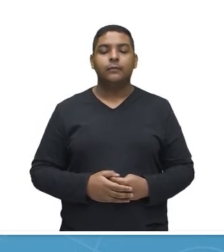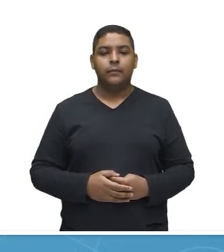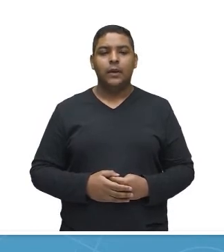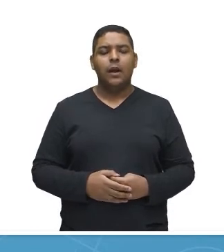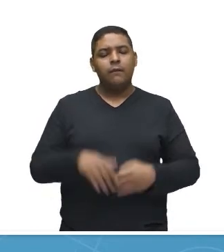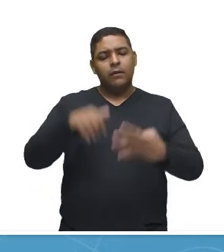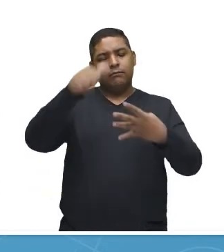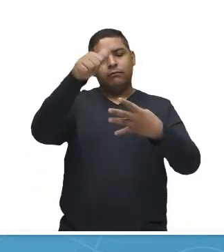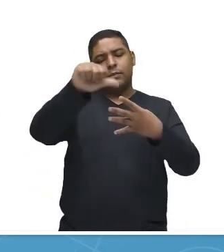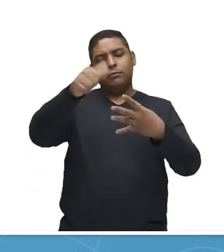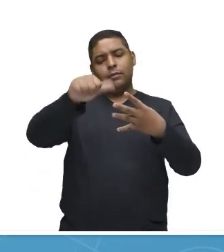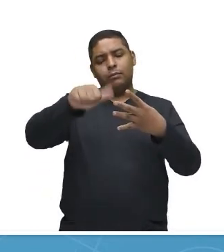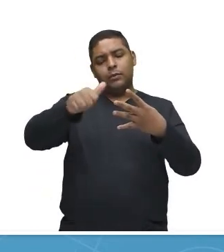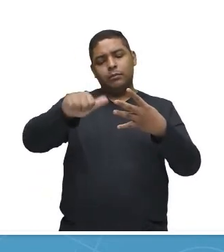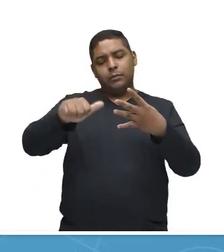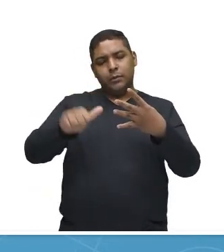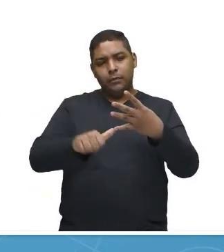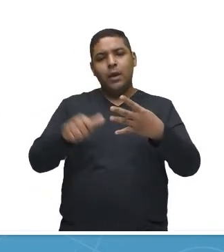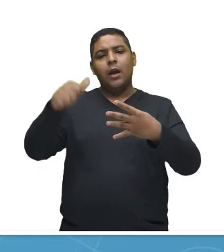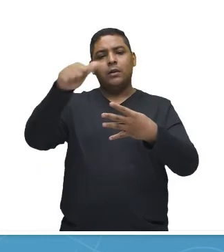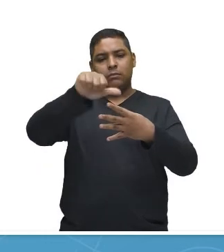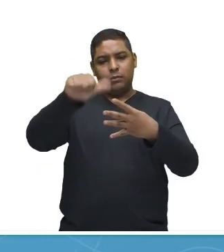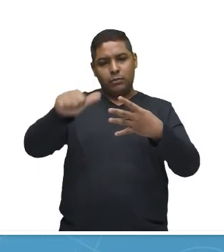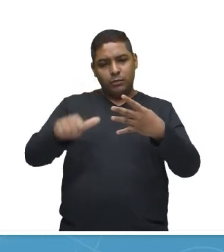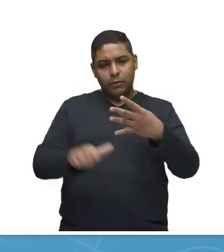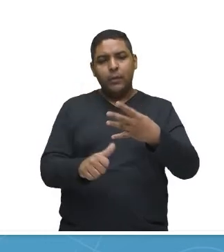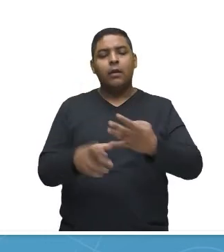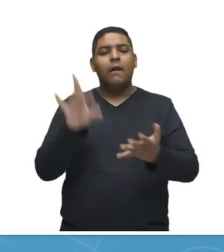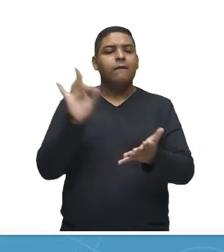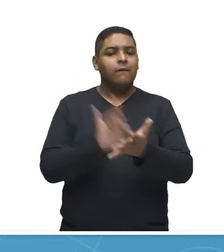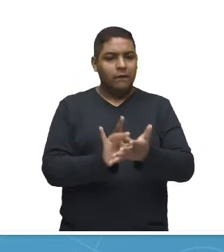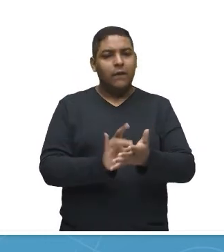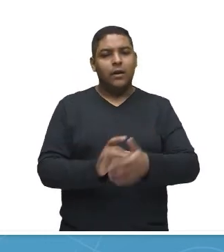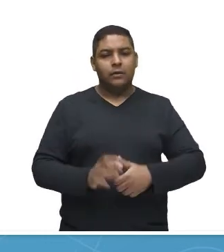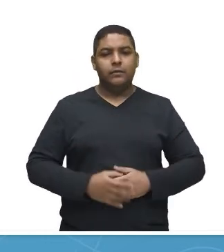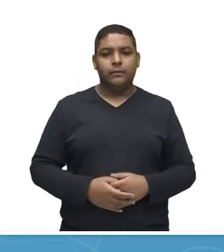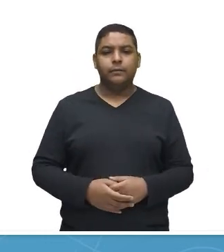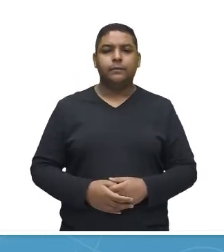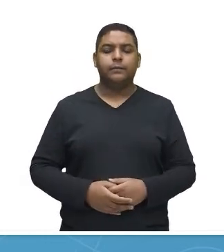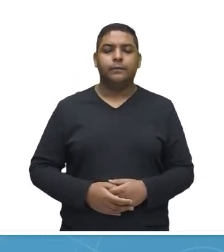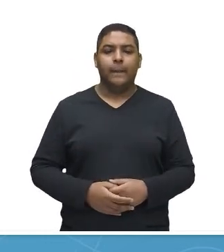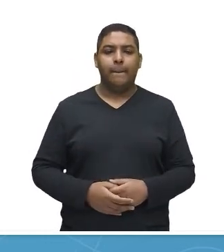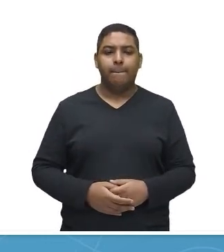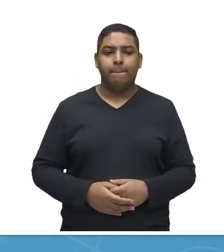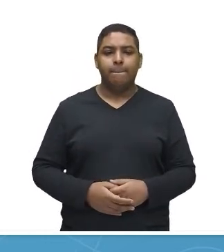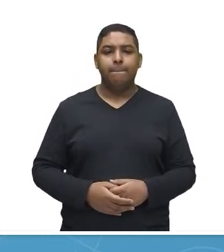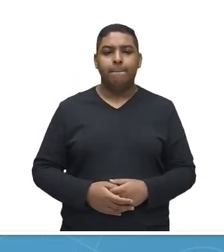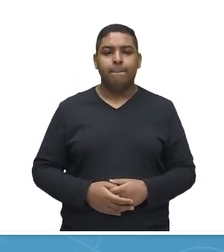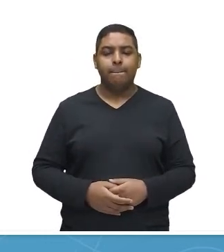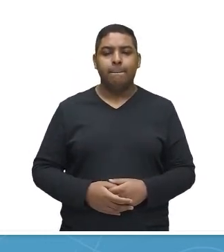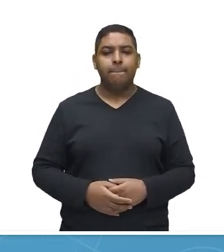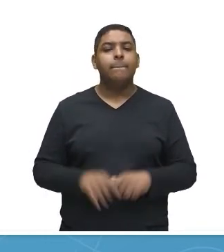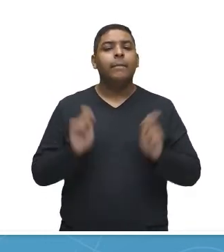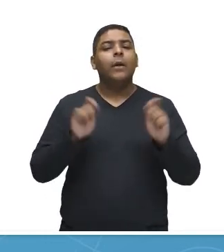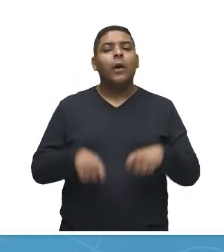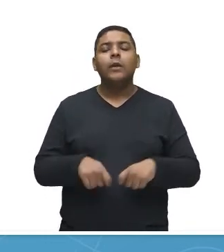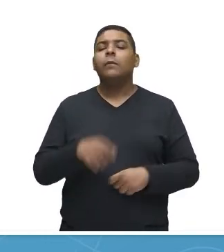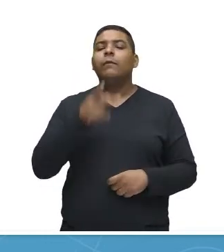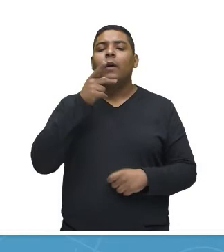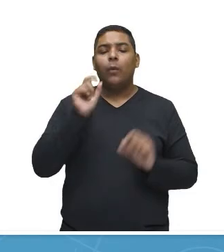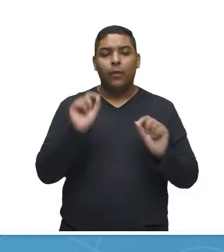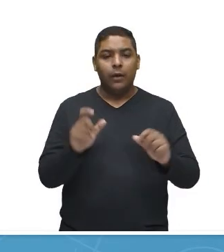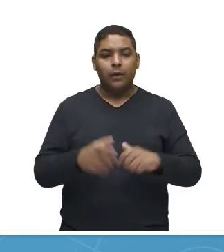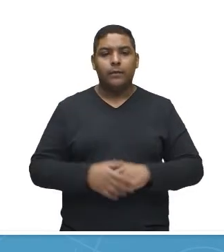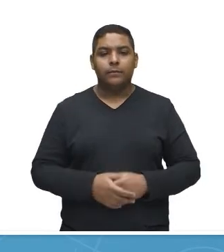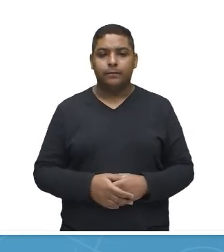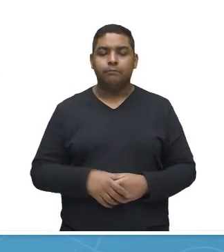essas alternativas, na verdade, essas afirmativas. Sobre a pirâmide de exercícios, podemos afirmar que, vocês vão